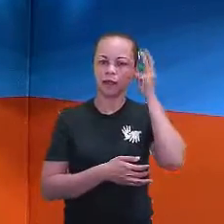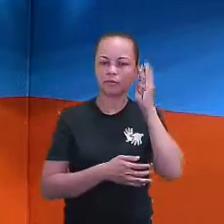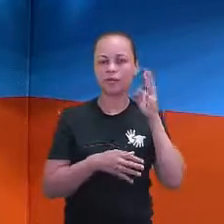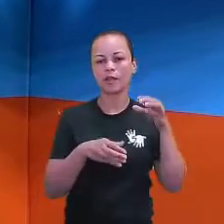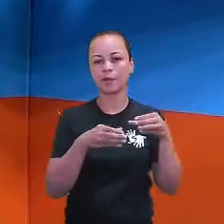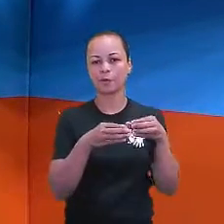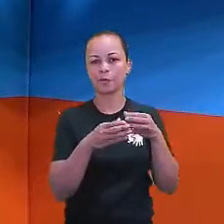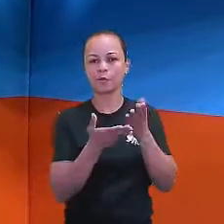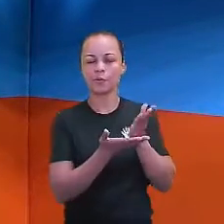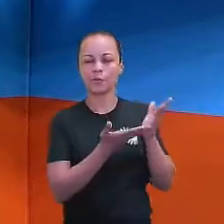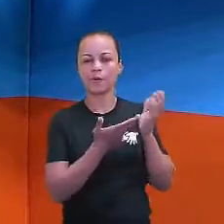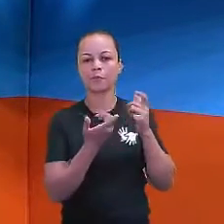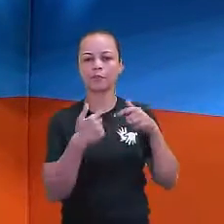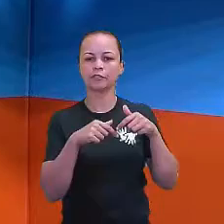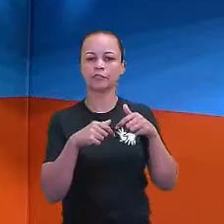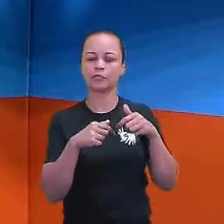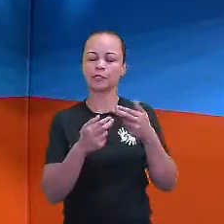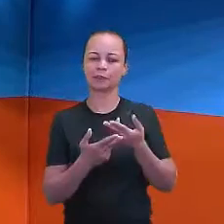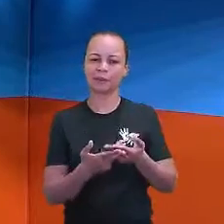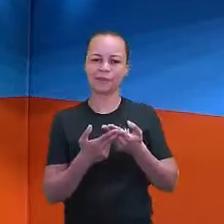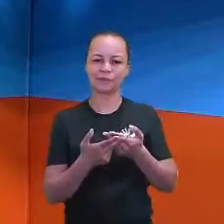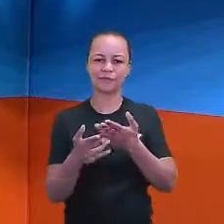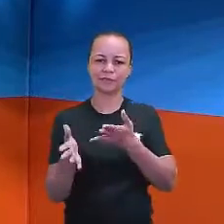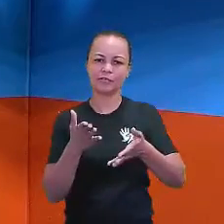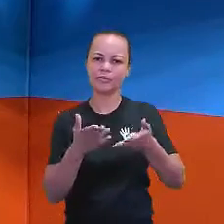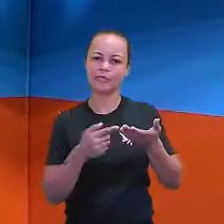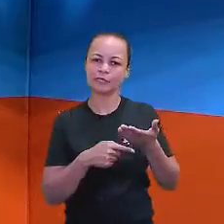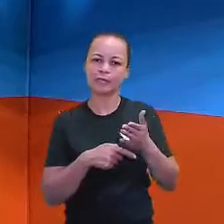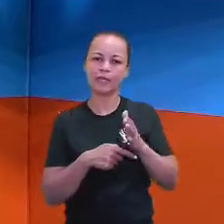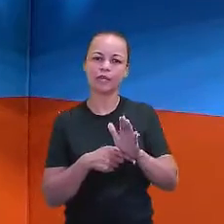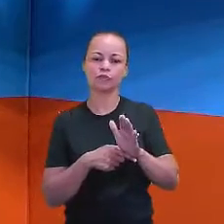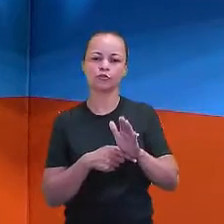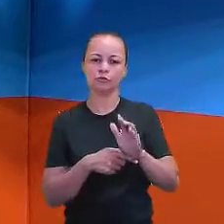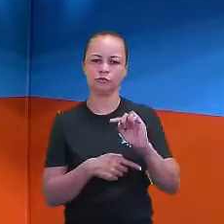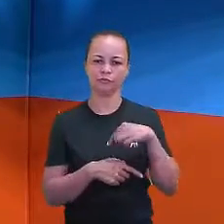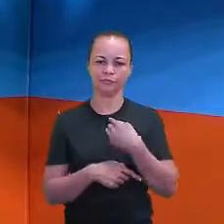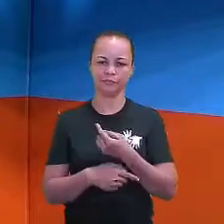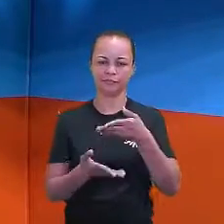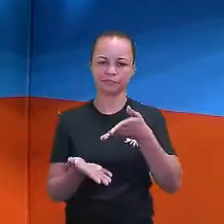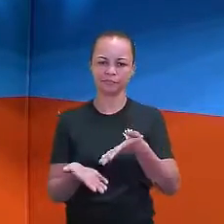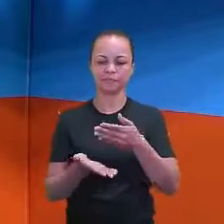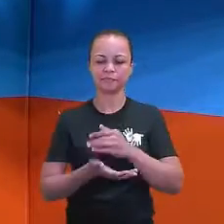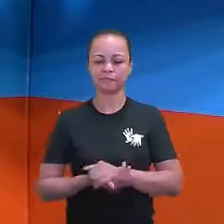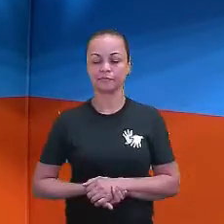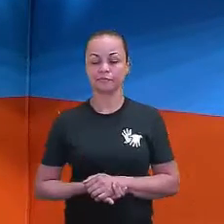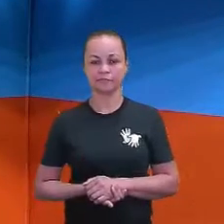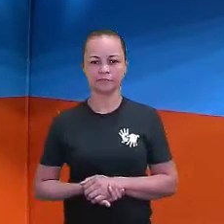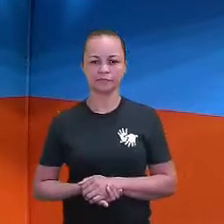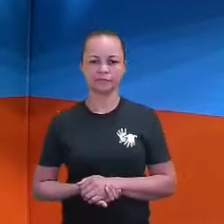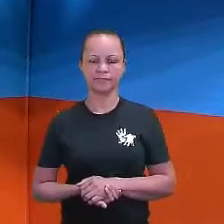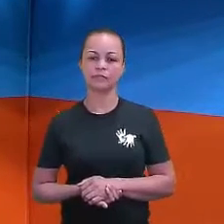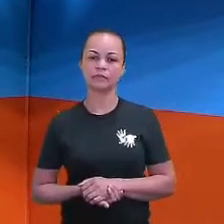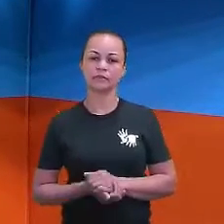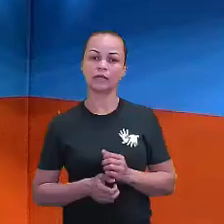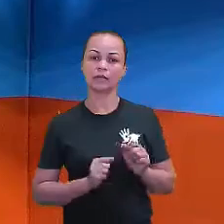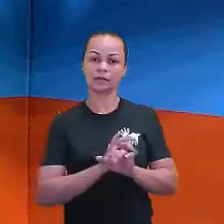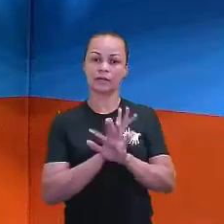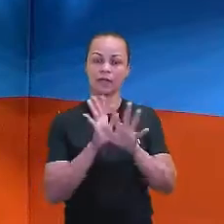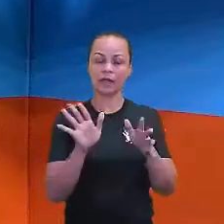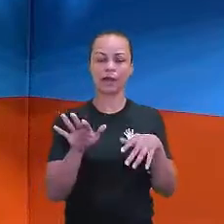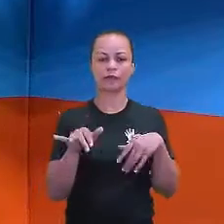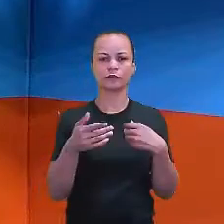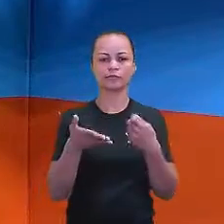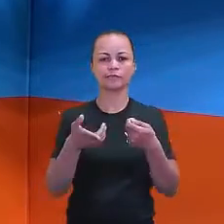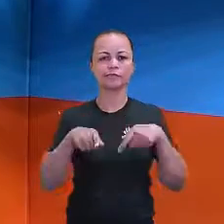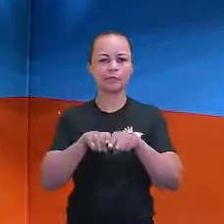pessoa cheia de paciência e muito generosa aqui com a gente aqui no estúdio. Claro, eu não podia também não deixar de registrar com